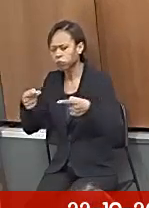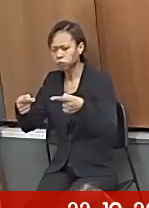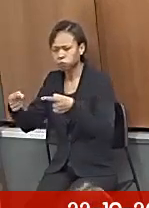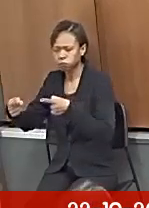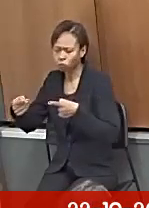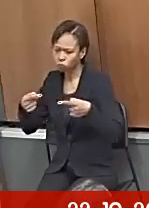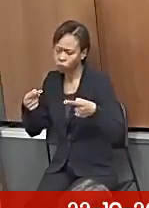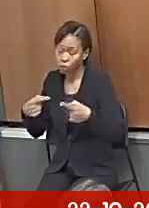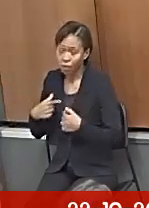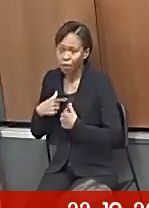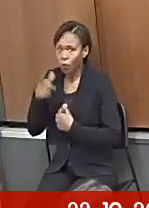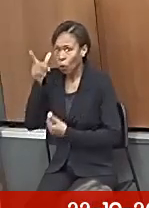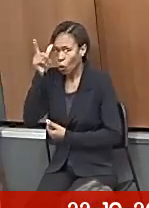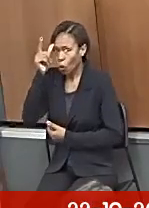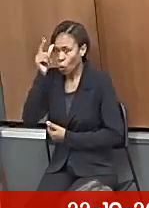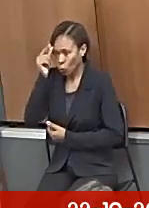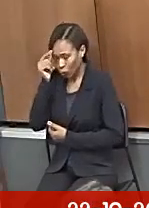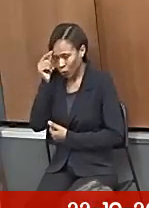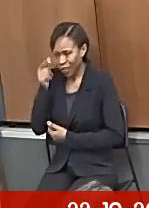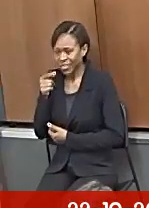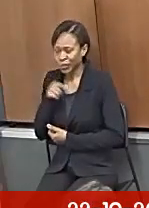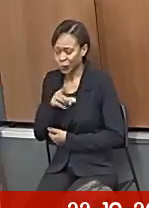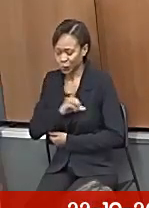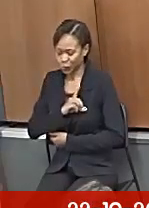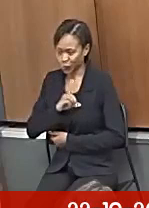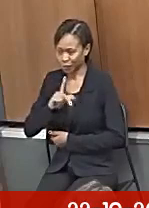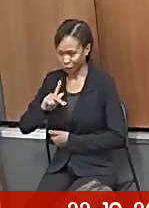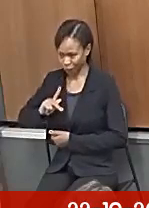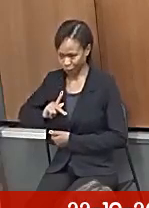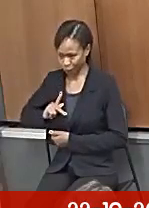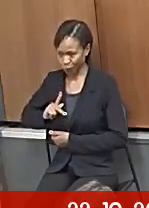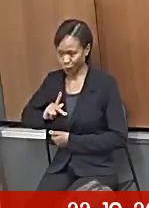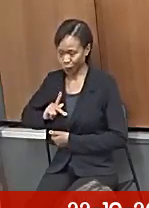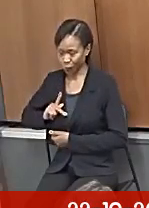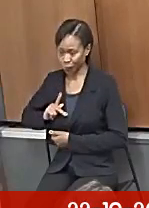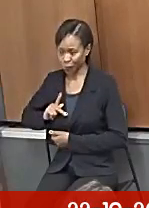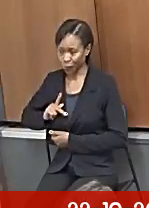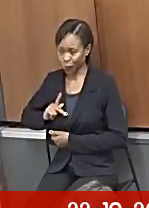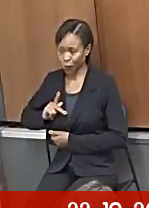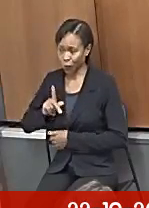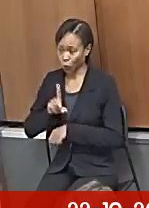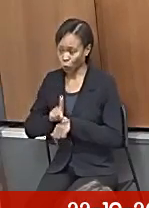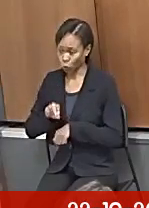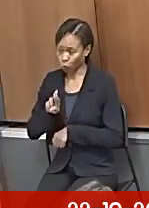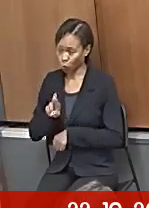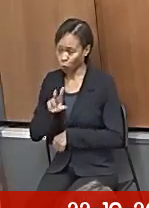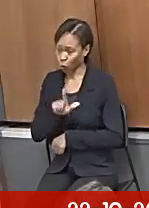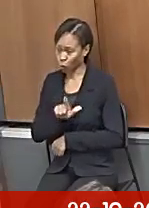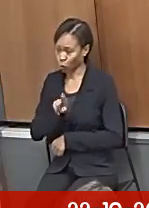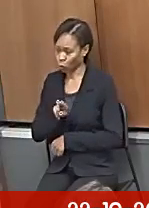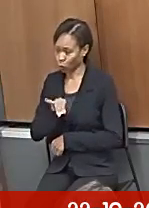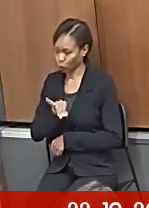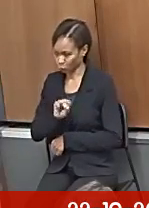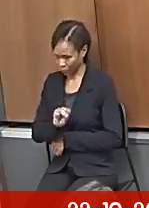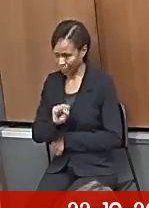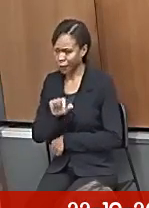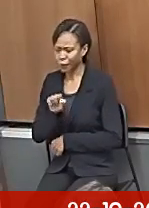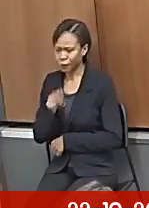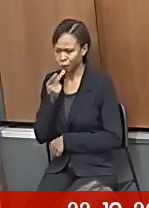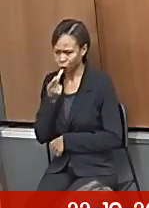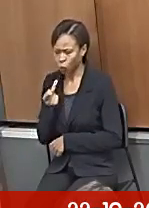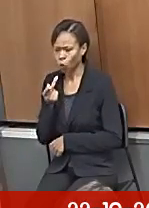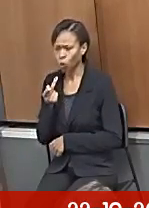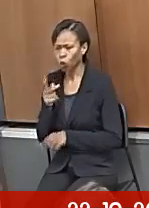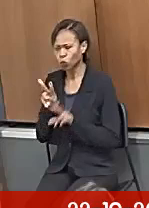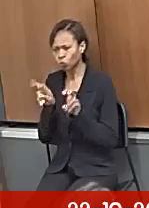fiquei mais aliviada quando o defensor público aí, o doutor Luiz, disse, dentro desse parâmetro